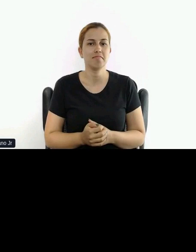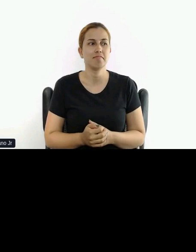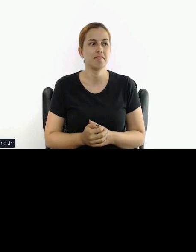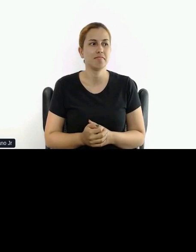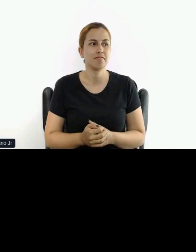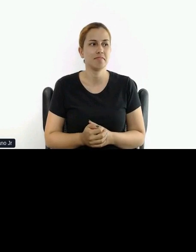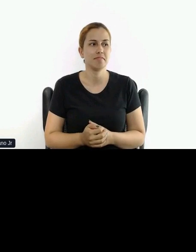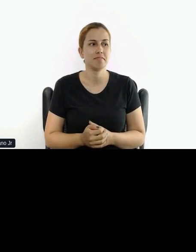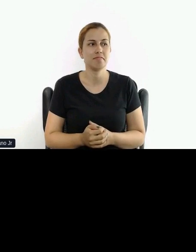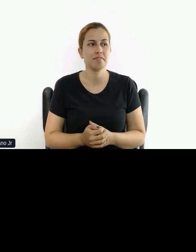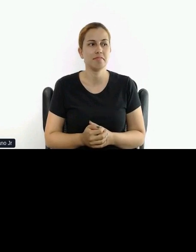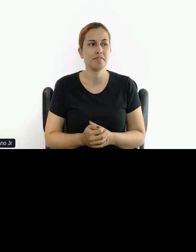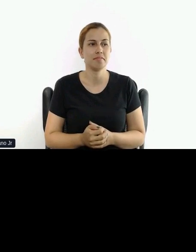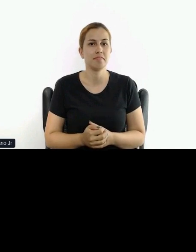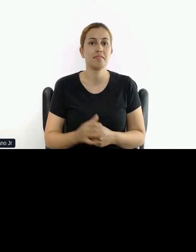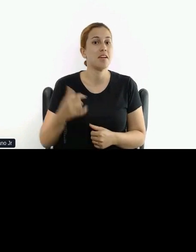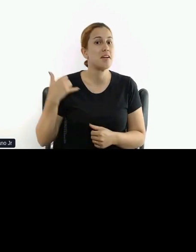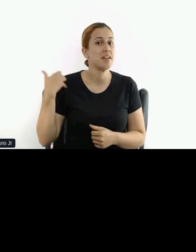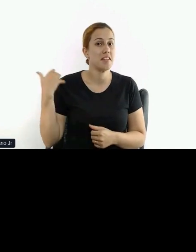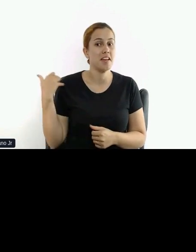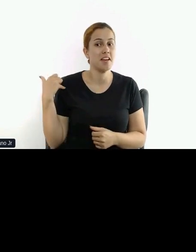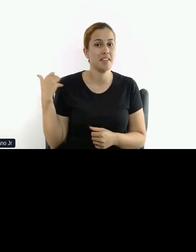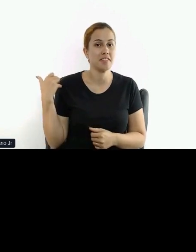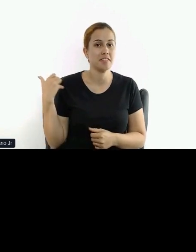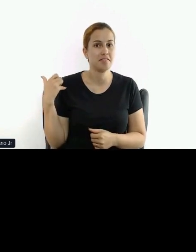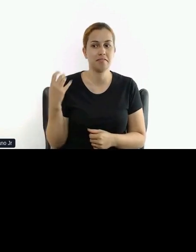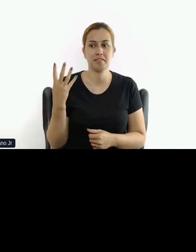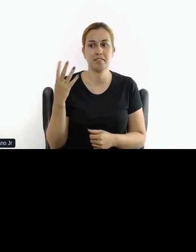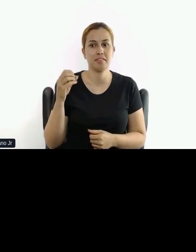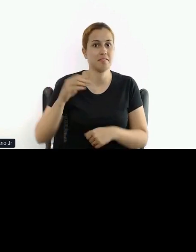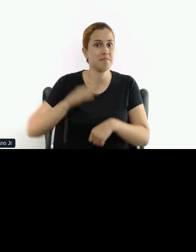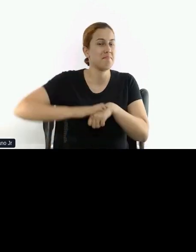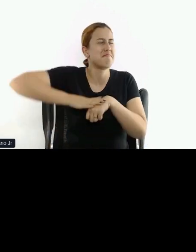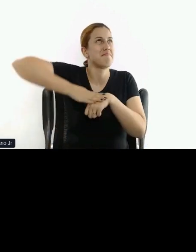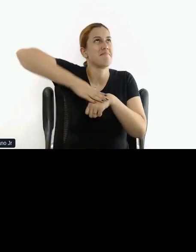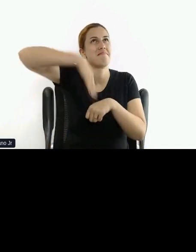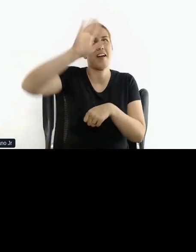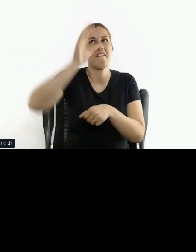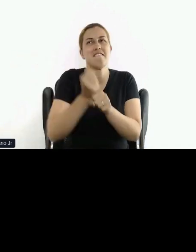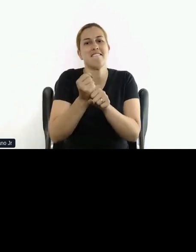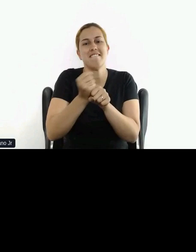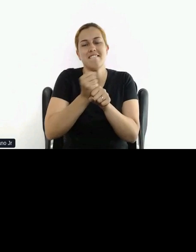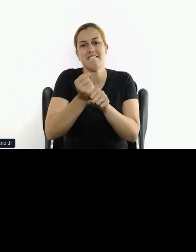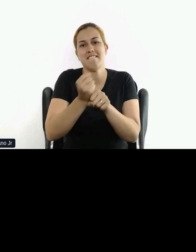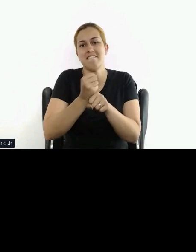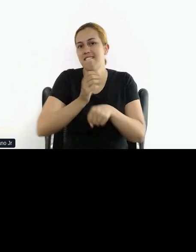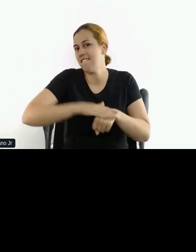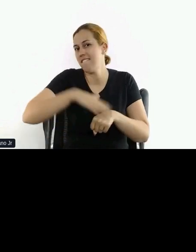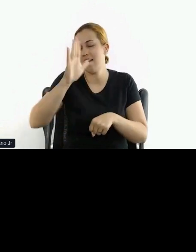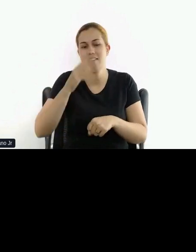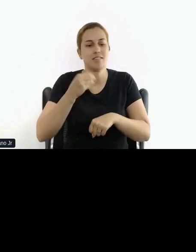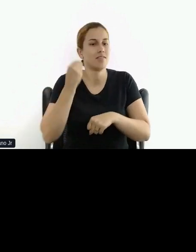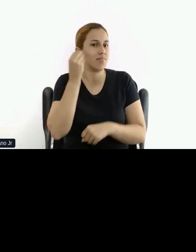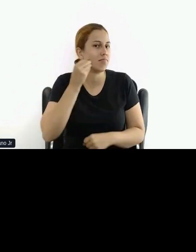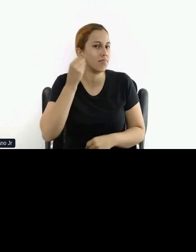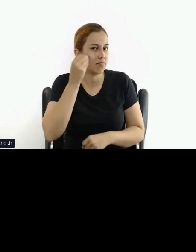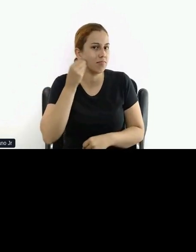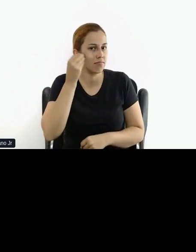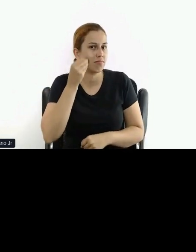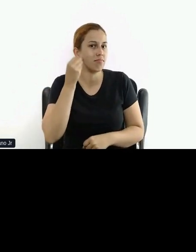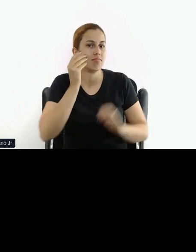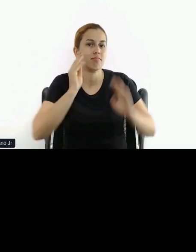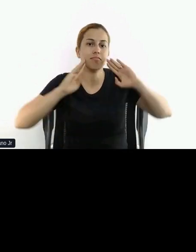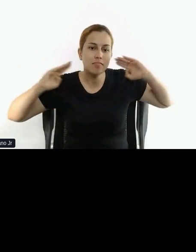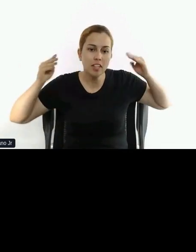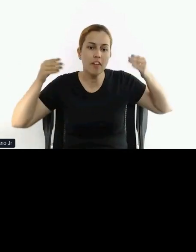jurasático, né? Tenho mais de 40 anos em desenvolvimento de sistemas de programação de computadores e tenho o foco,